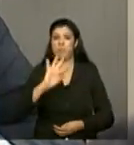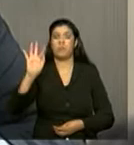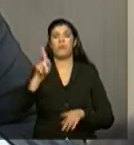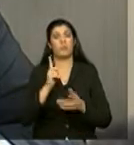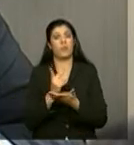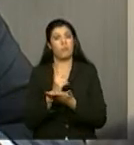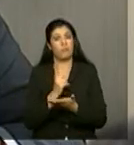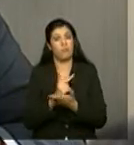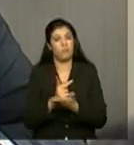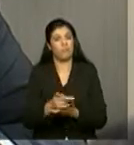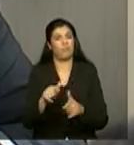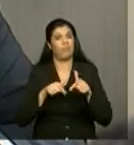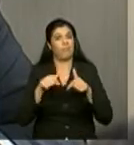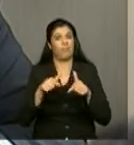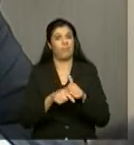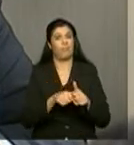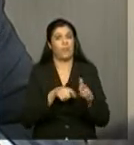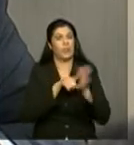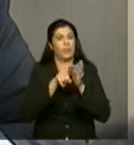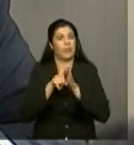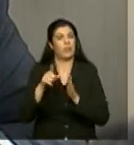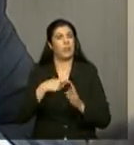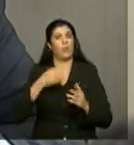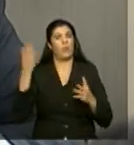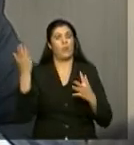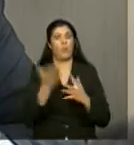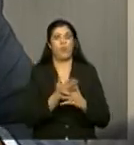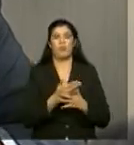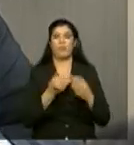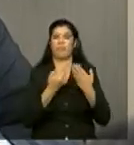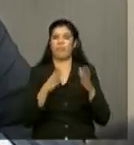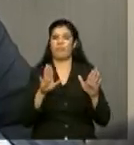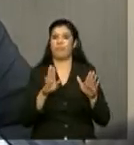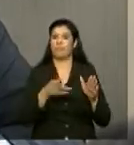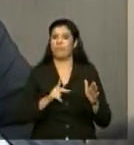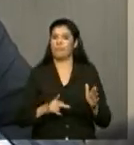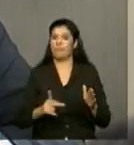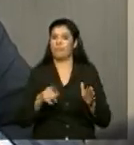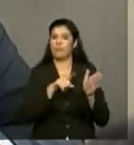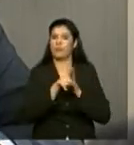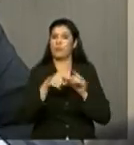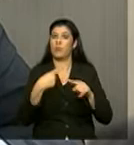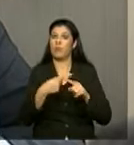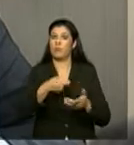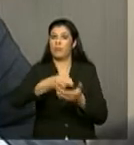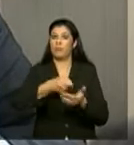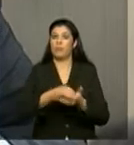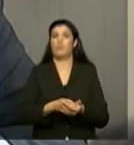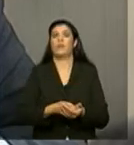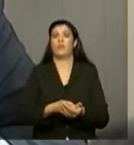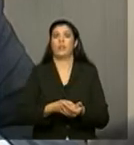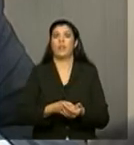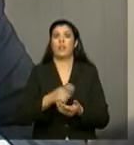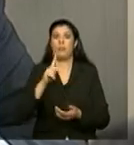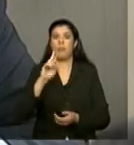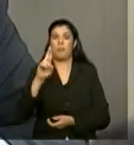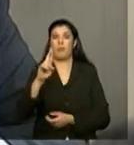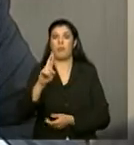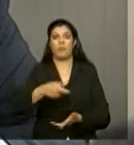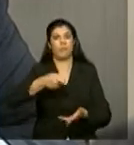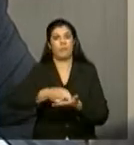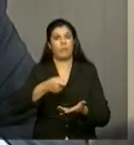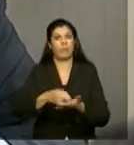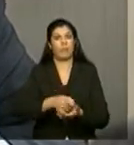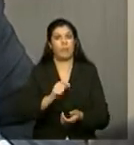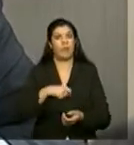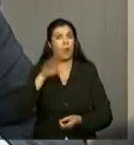o processo aberto inclusive por exigência da própria procuradoria nacional da república exigindo a oitiva